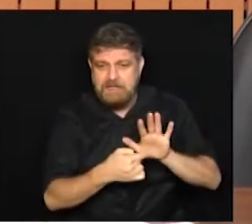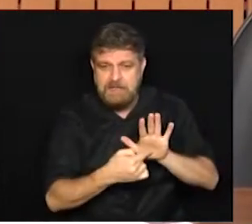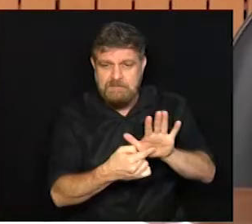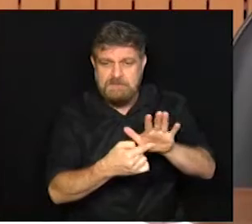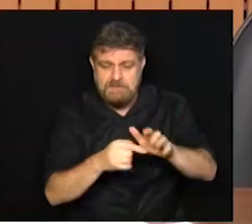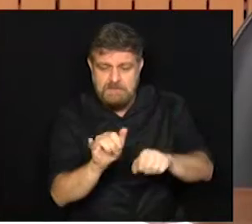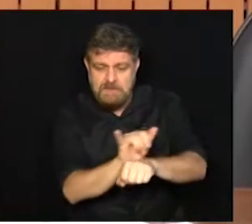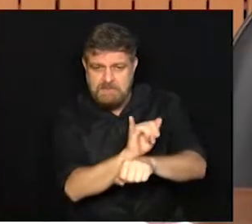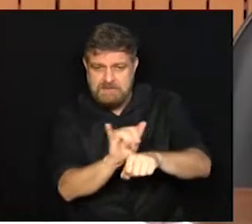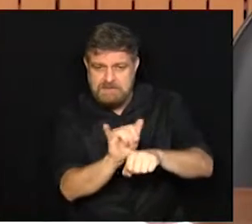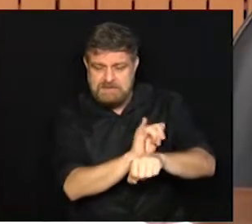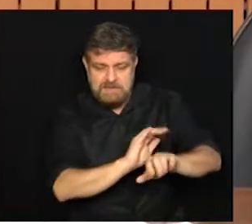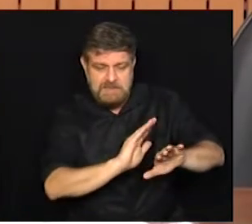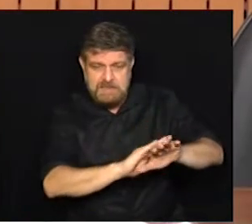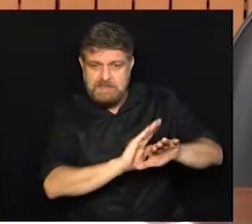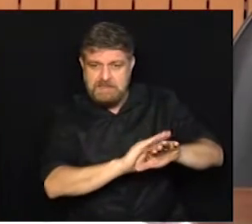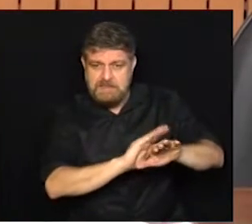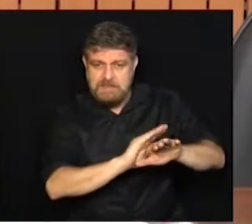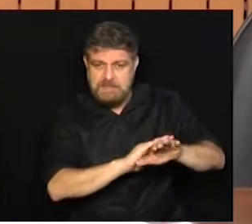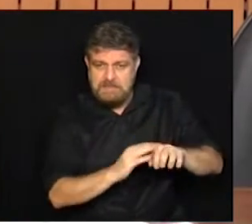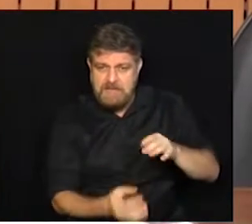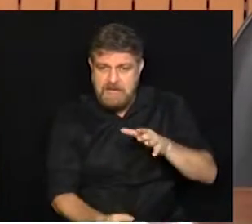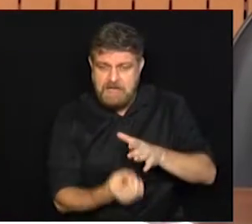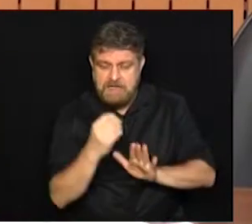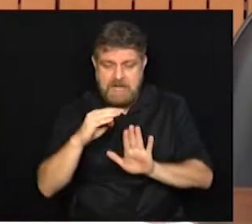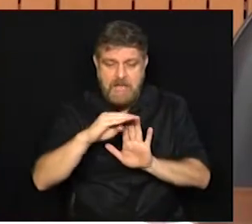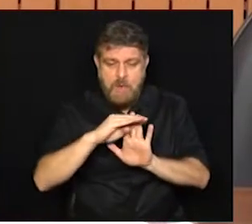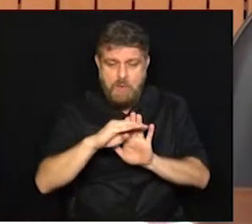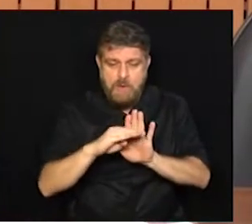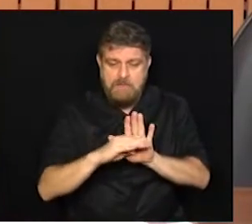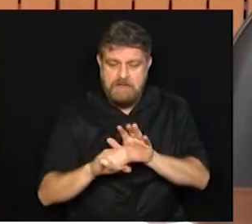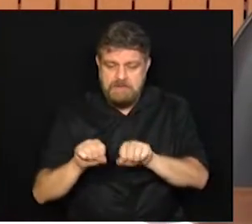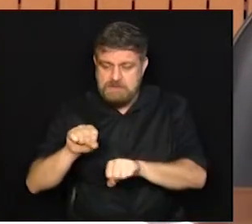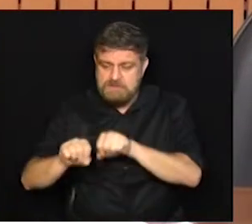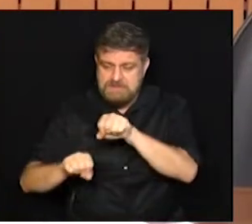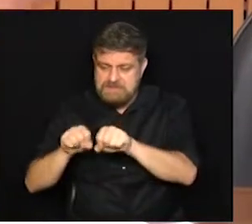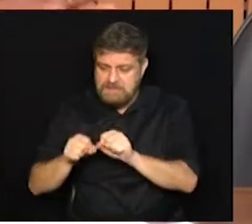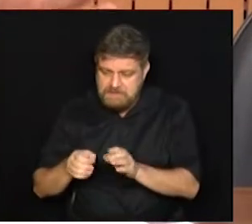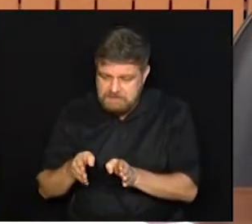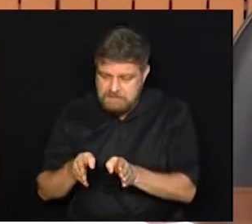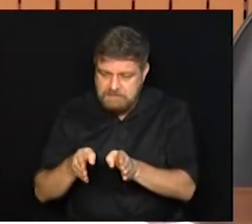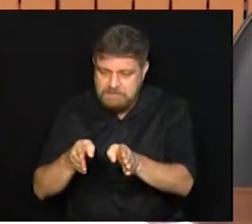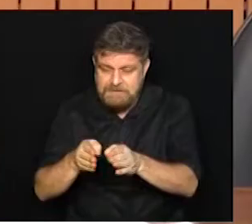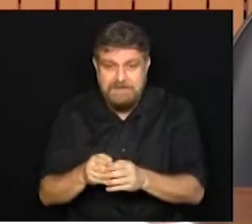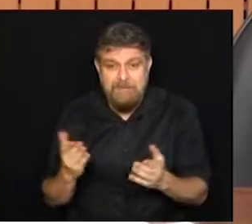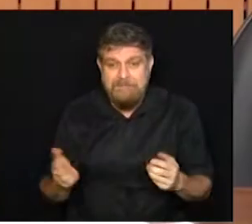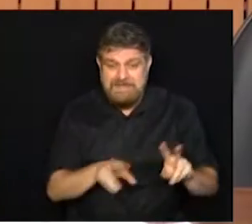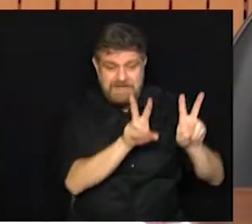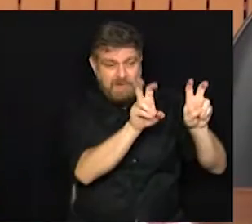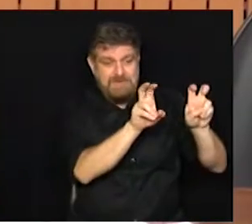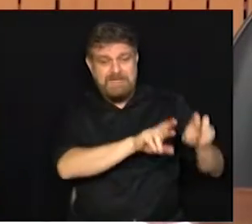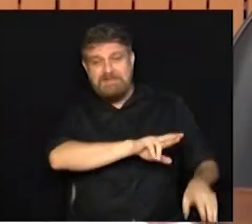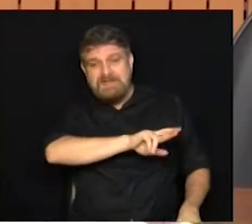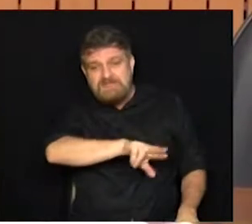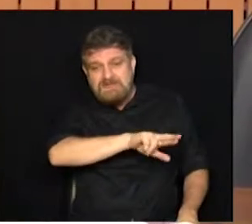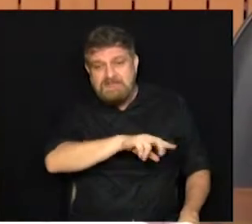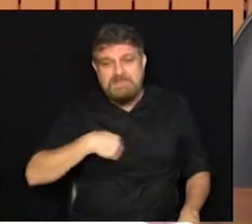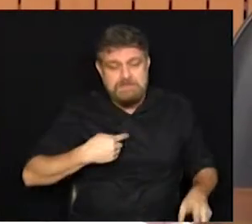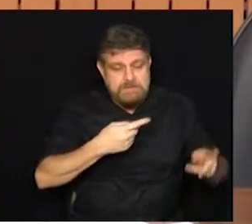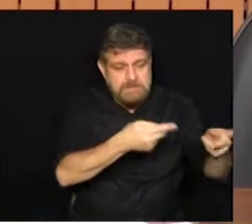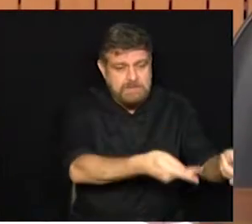que está fazendo para dar sequência à implantação do plano cicloviário. Como não era objeto daquela reunião, a gente fez o